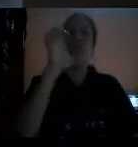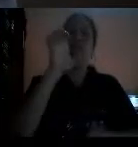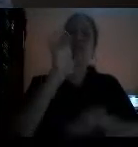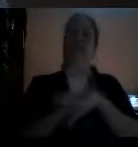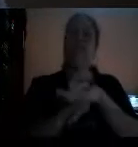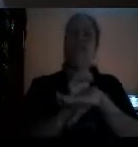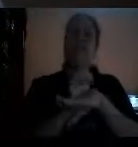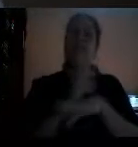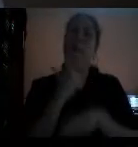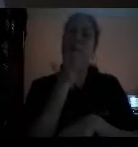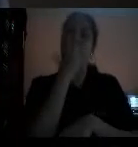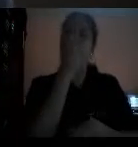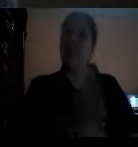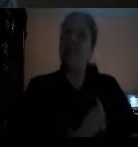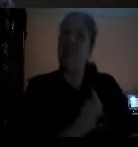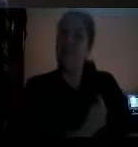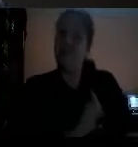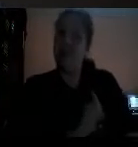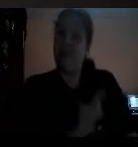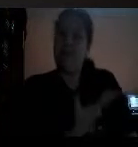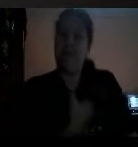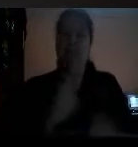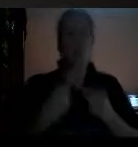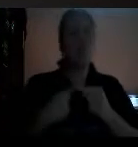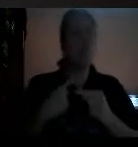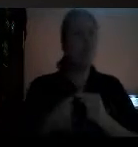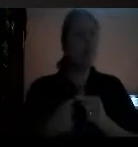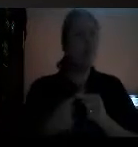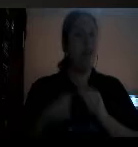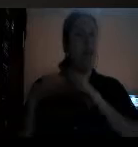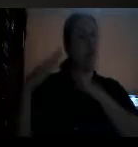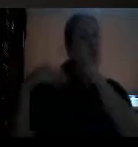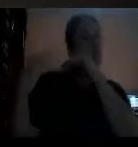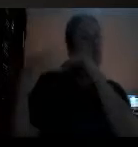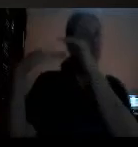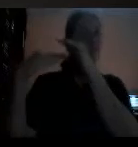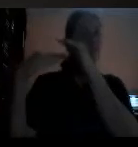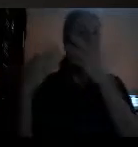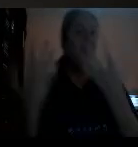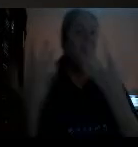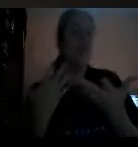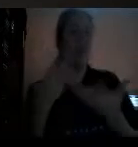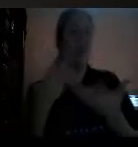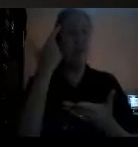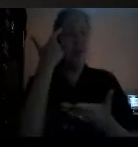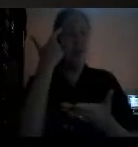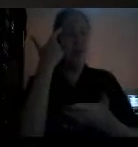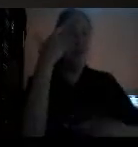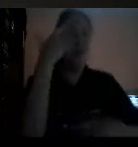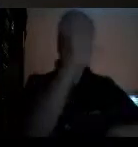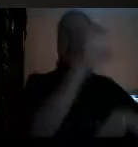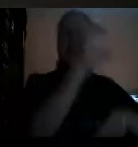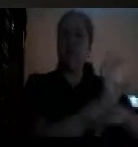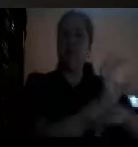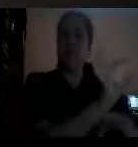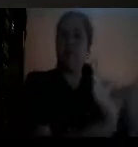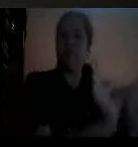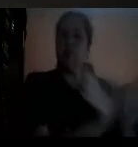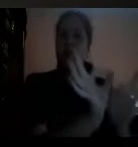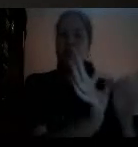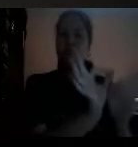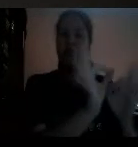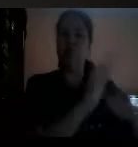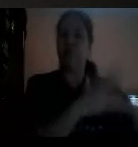organismos mais evoluídos, mais avançados, estados mais organizados, mais capacitados e estados